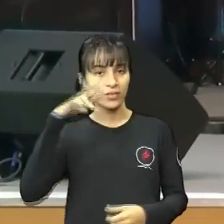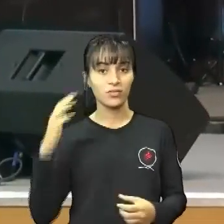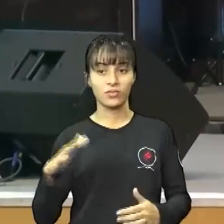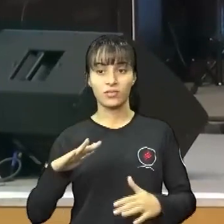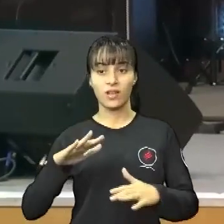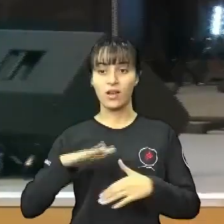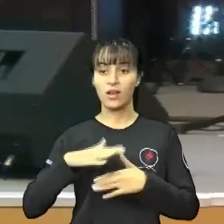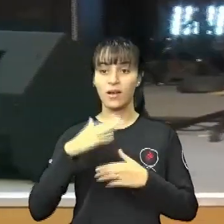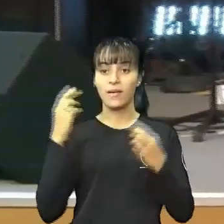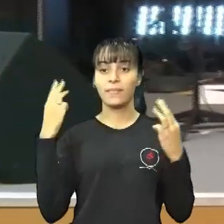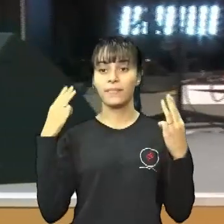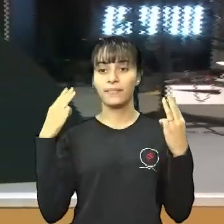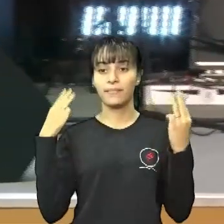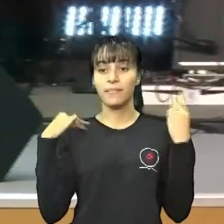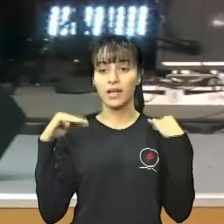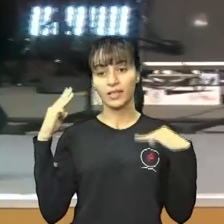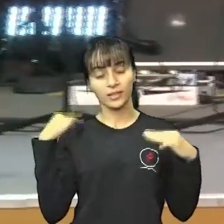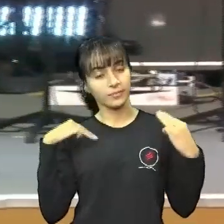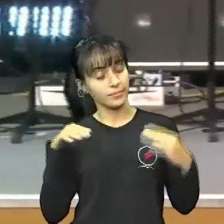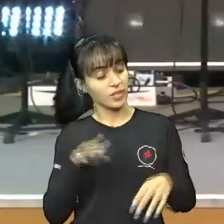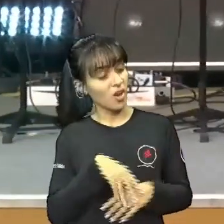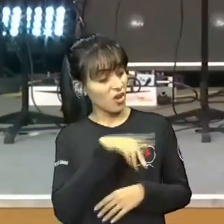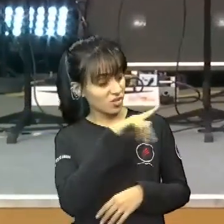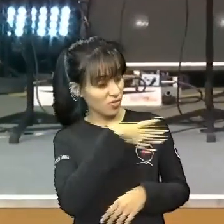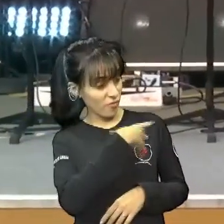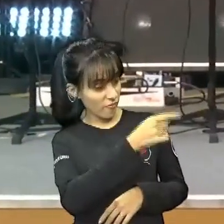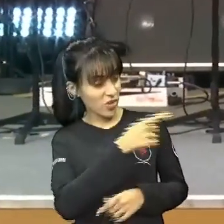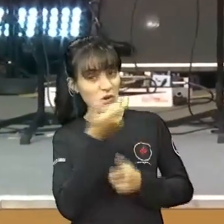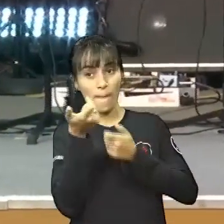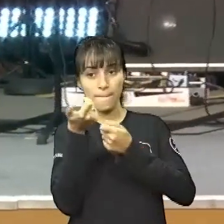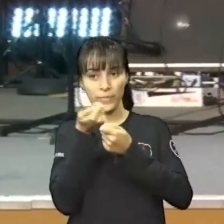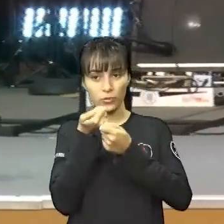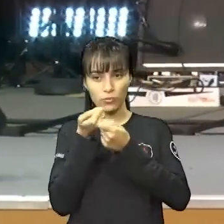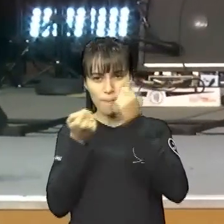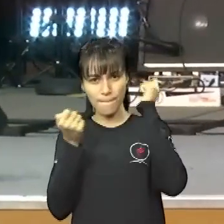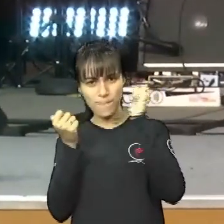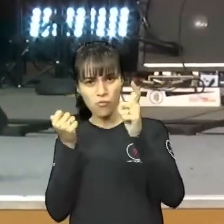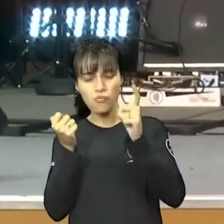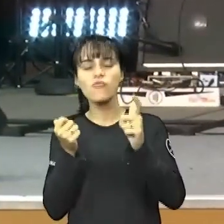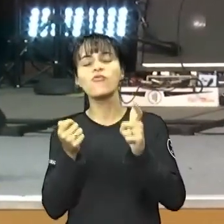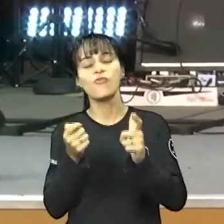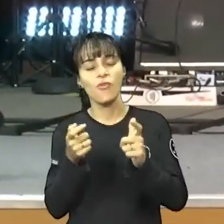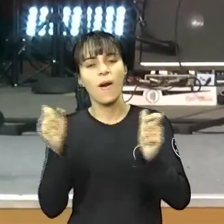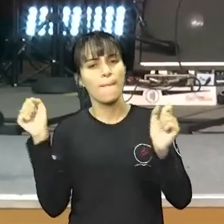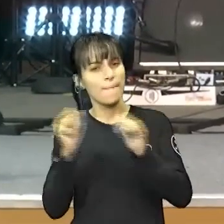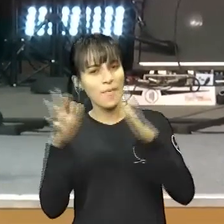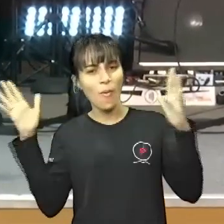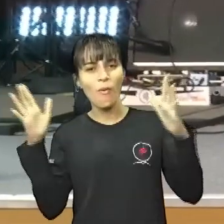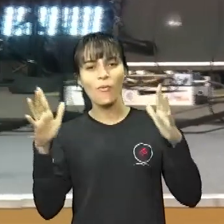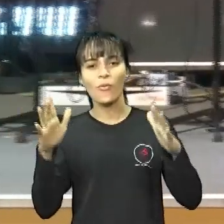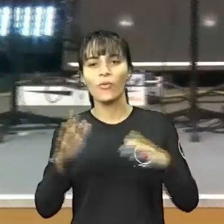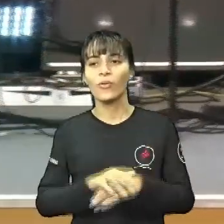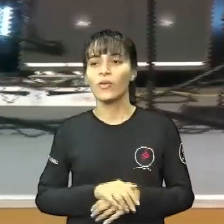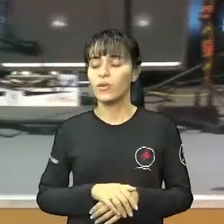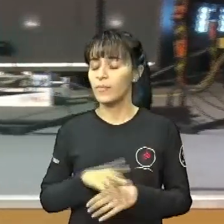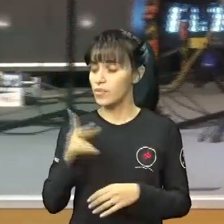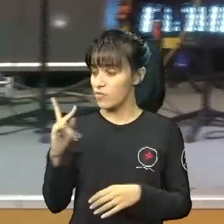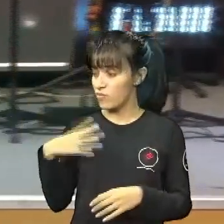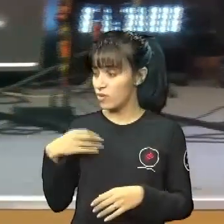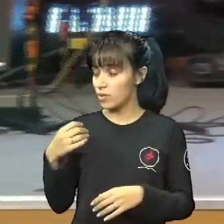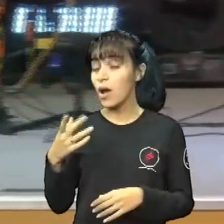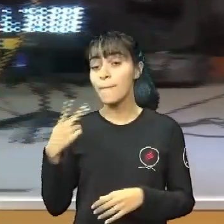chamado foi seu filho que estourou aqui um cabeção de nego aí meu irmão meu pai